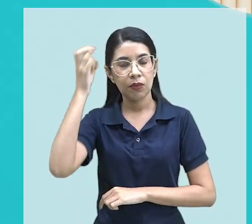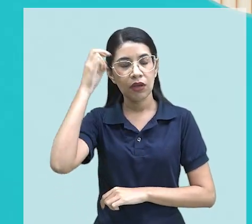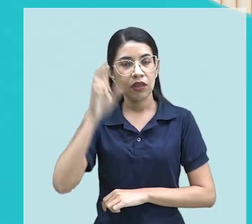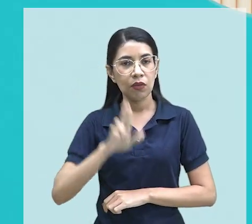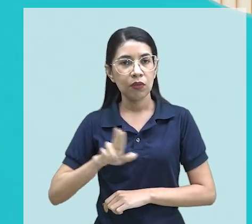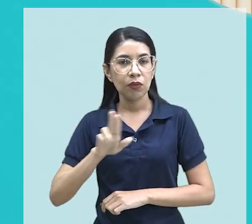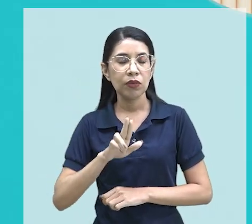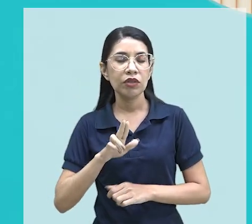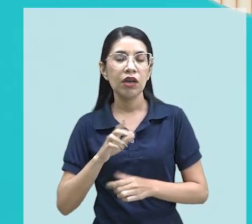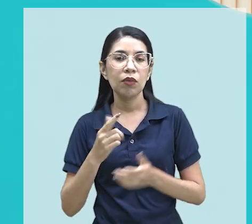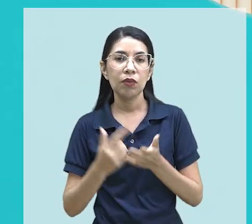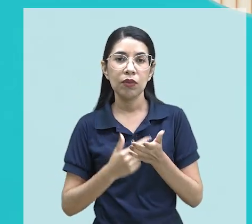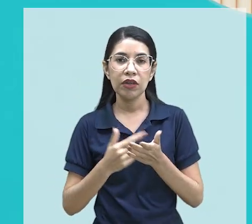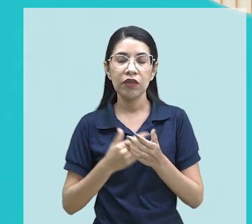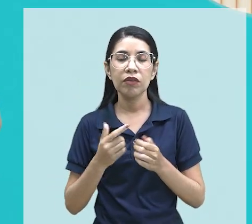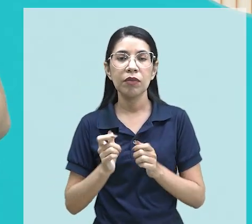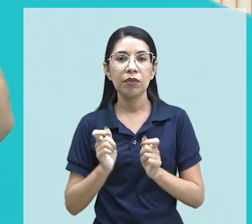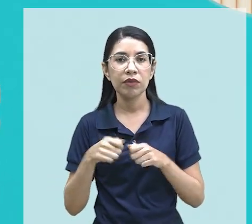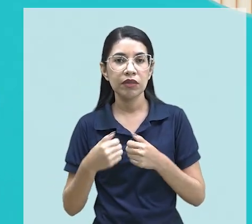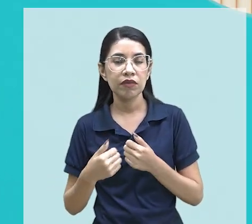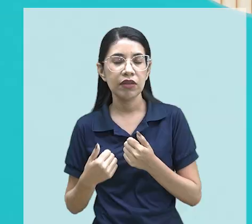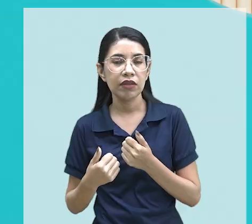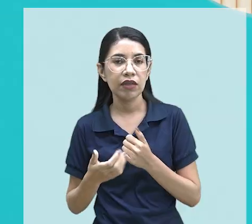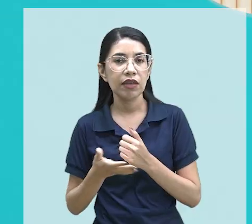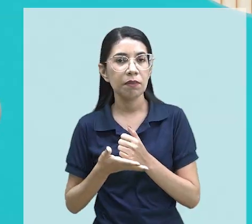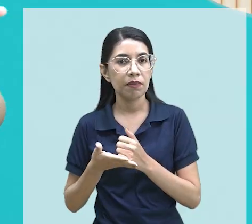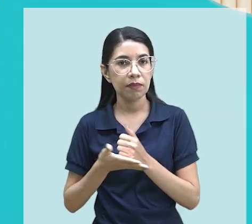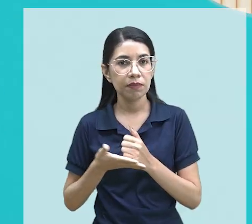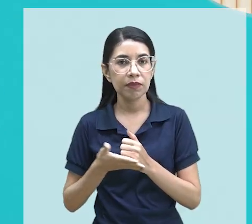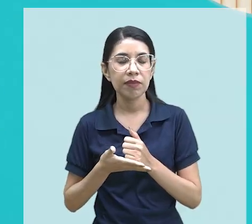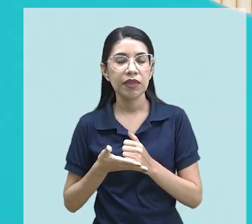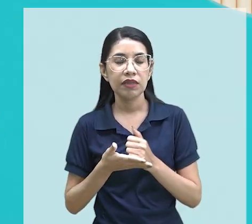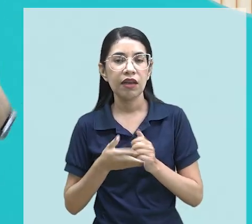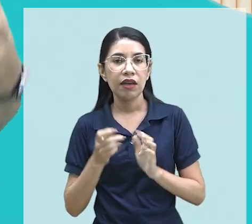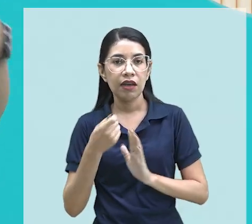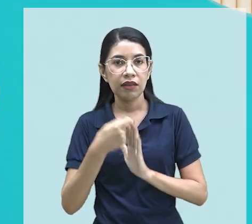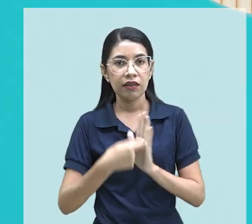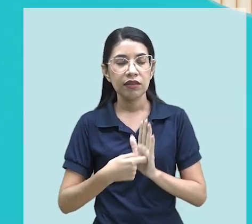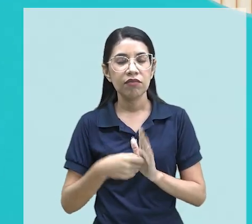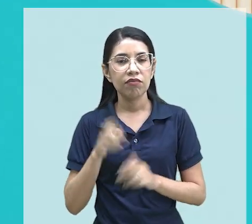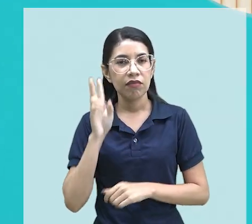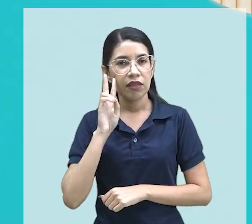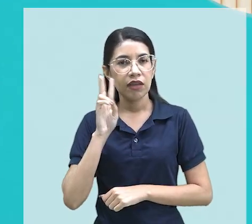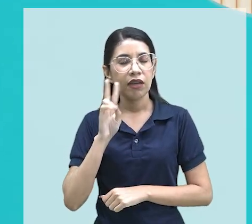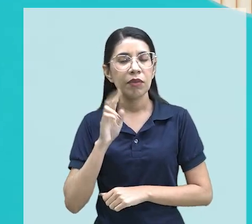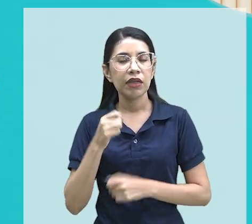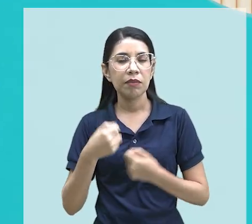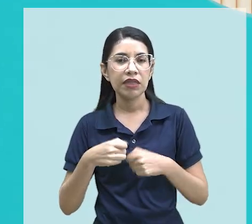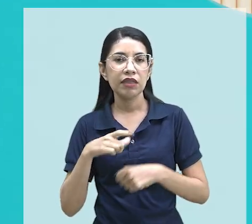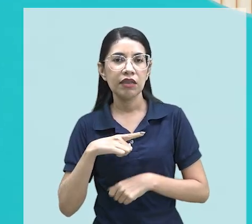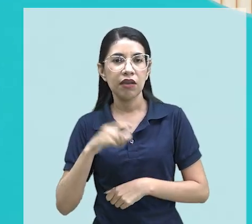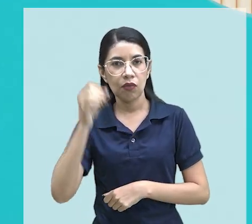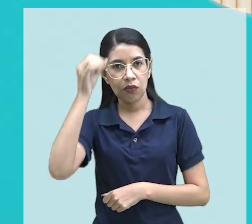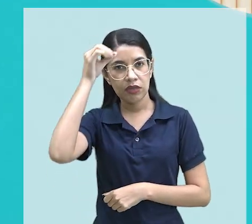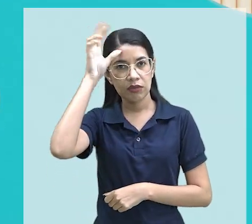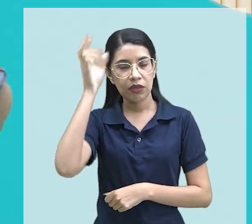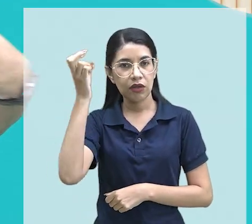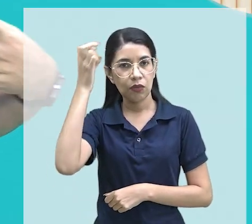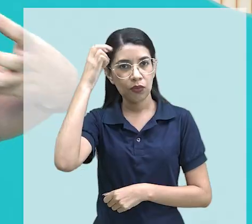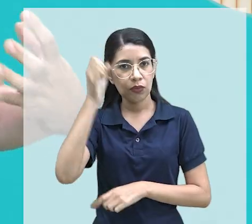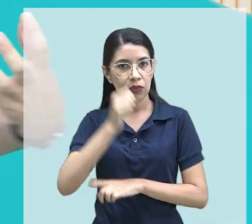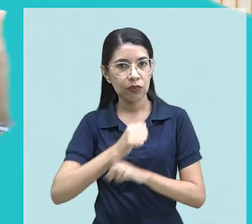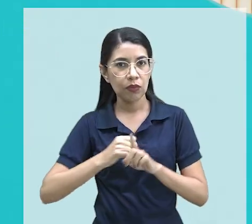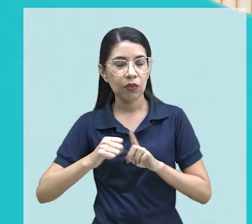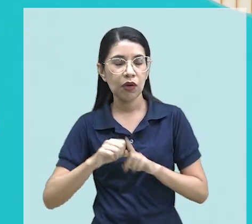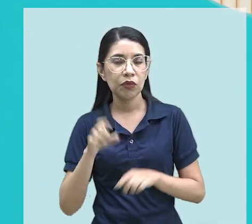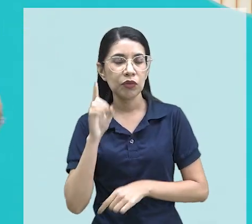Despejo. Ela traz uma obra literária. Lembram lá que eu falei para vocês que esse repertório sociocultural faz parte, né, do